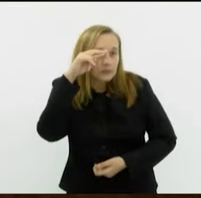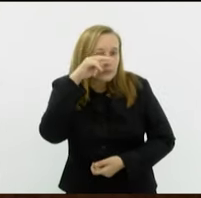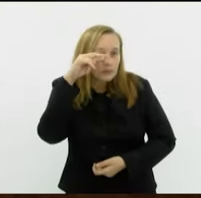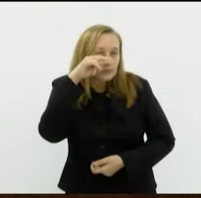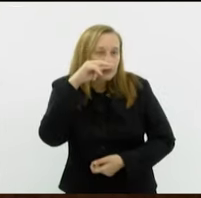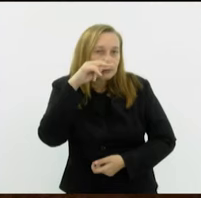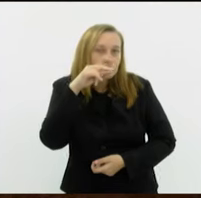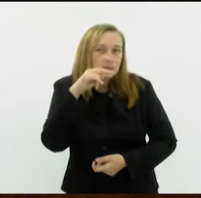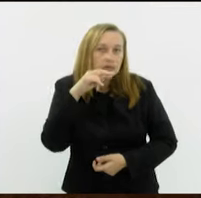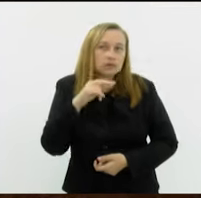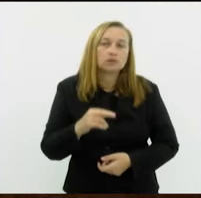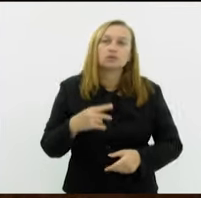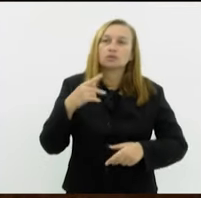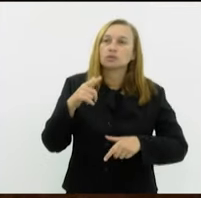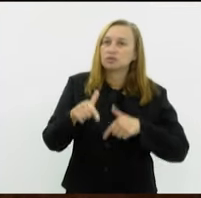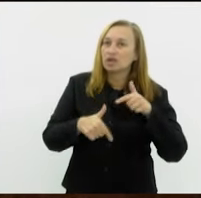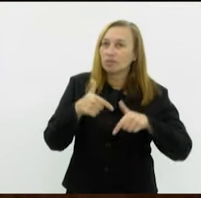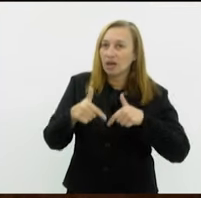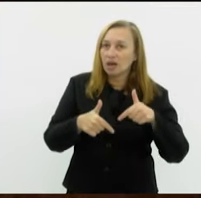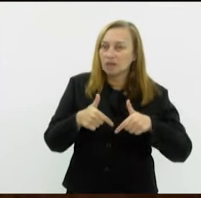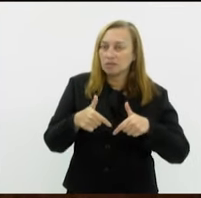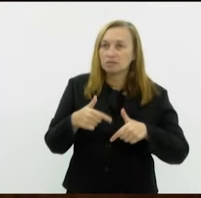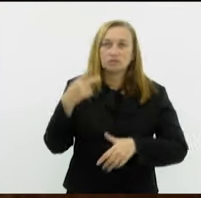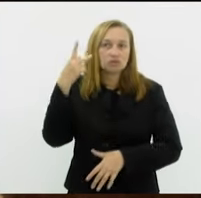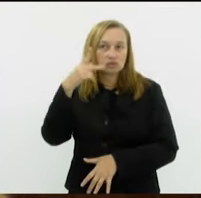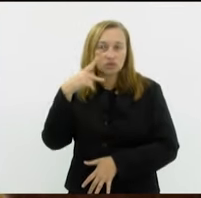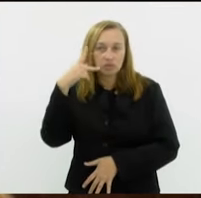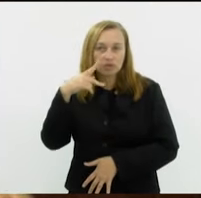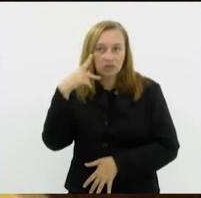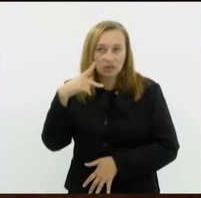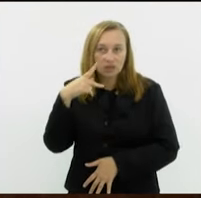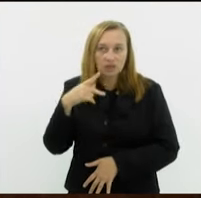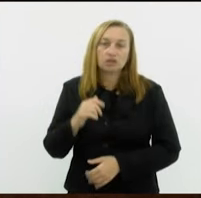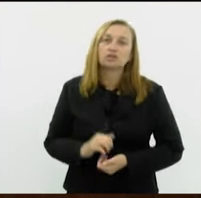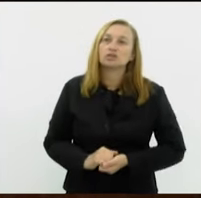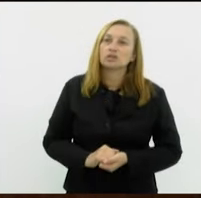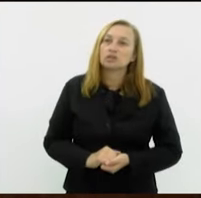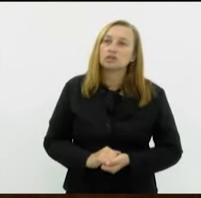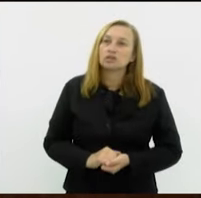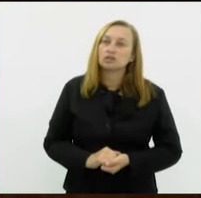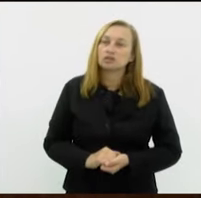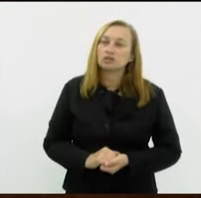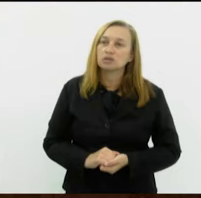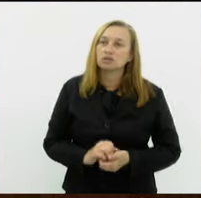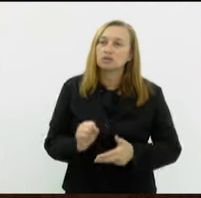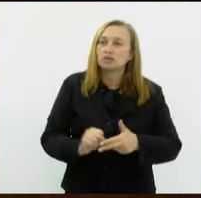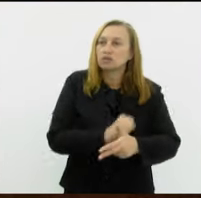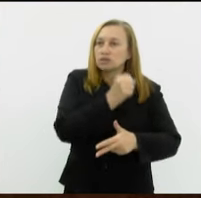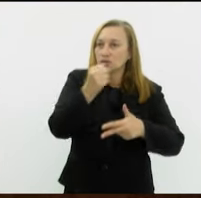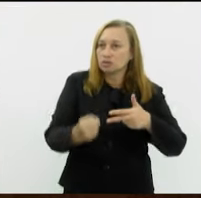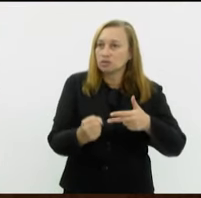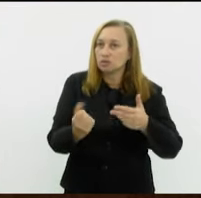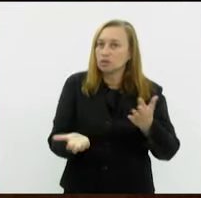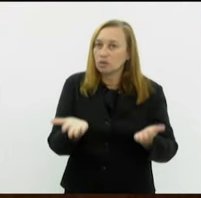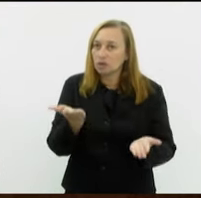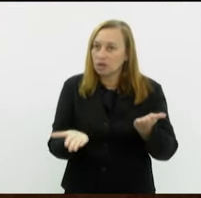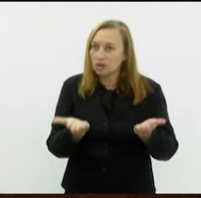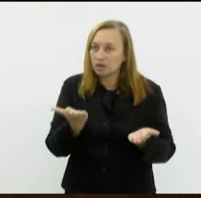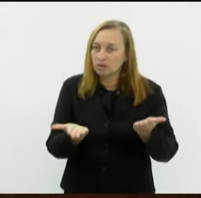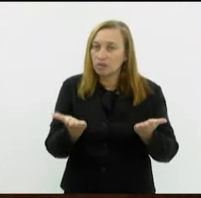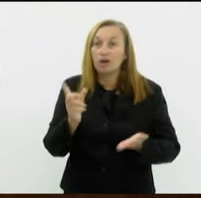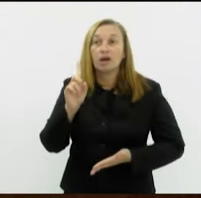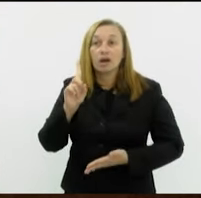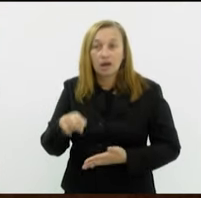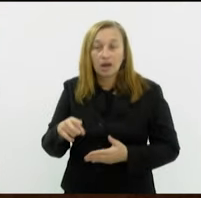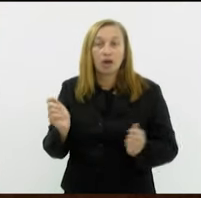mandato legislativo, que, afinal de contas, o que pressupõe a tripartição dos poderes e o equilíbrio dos poderes é